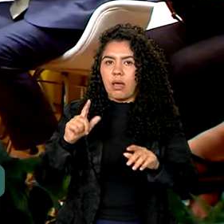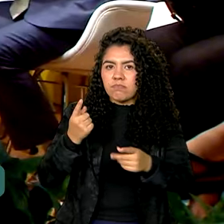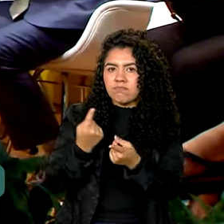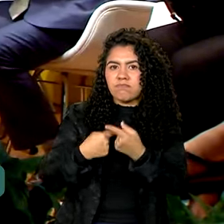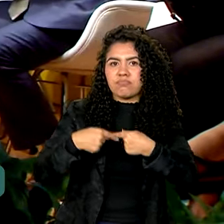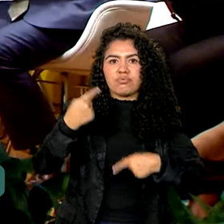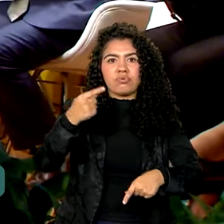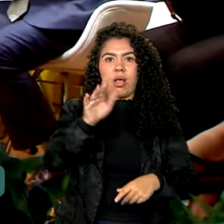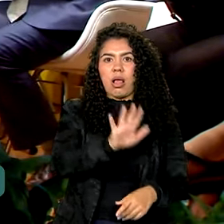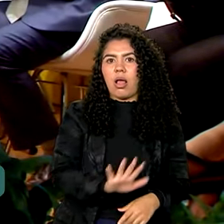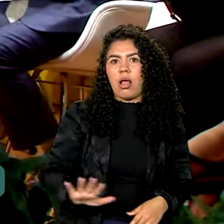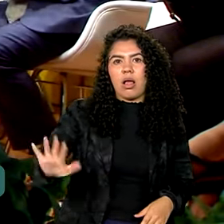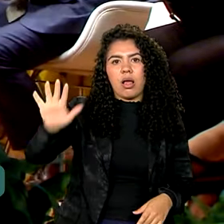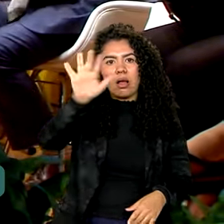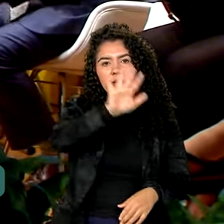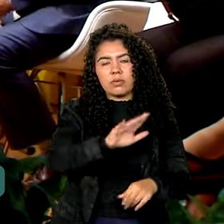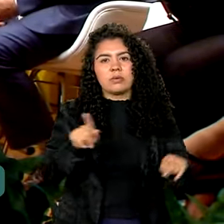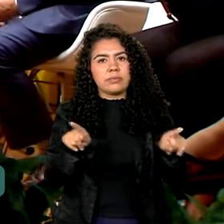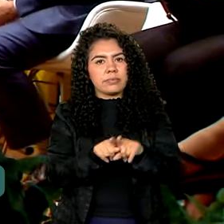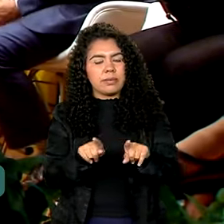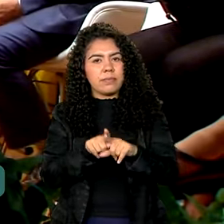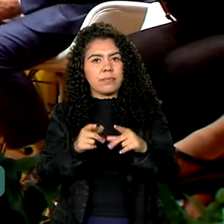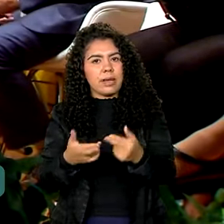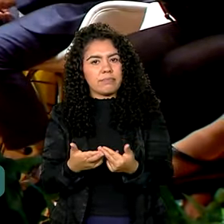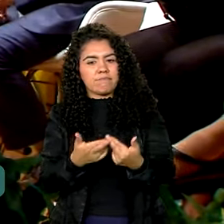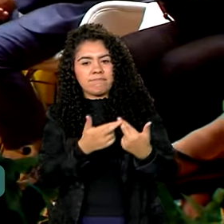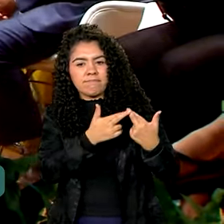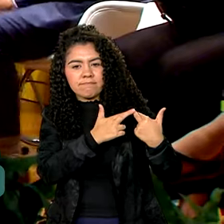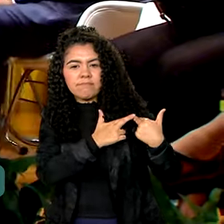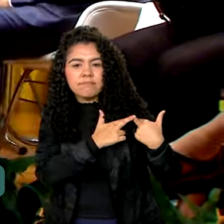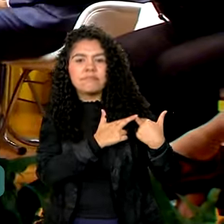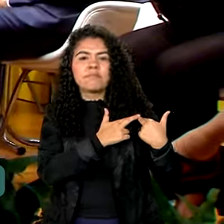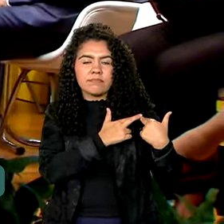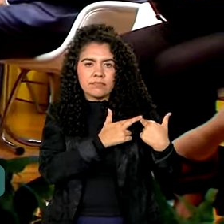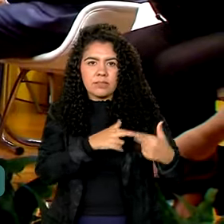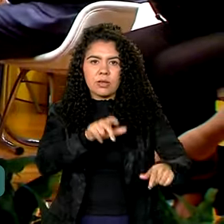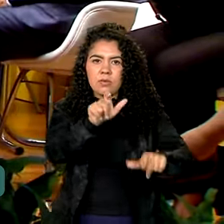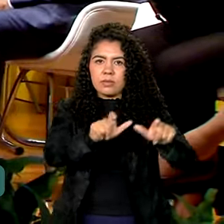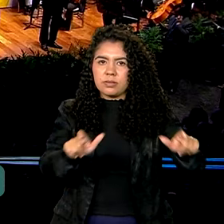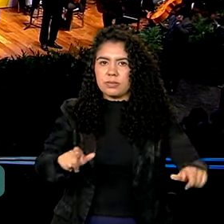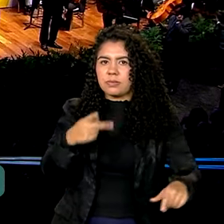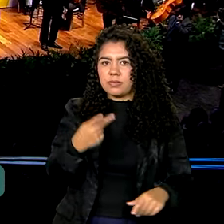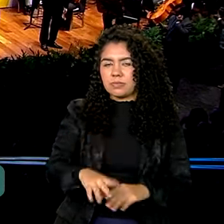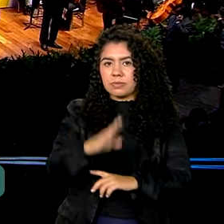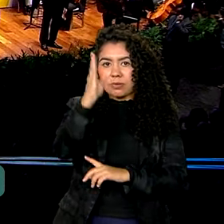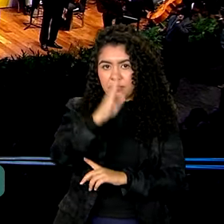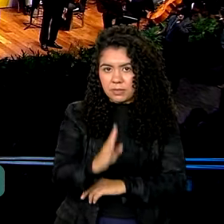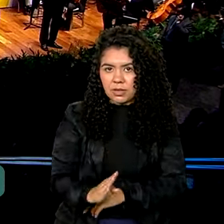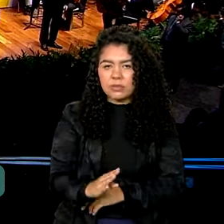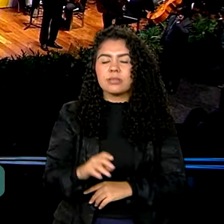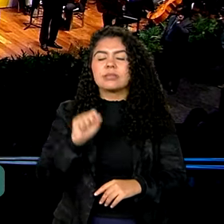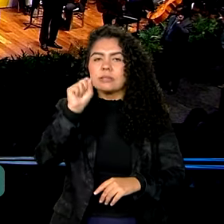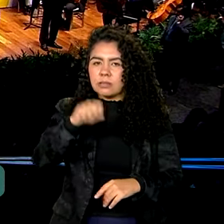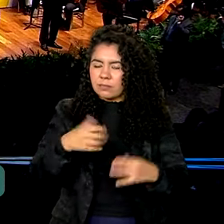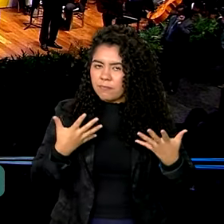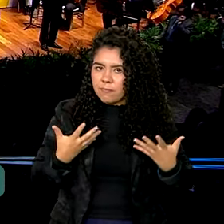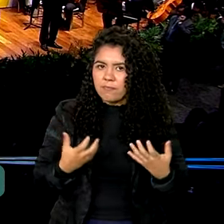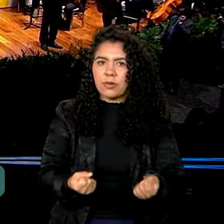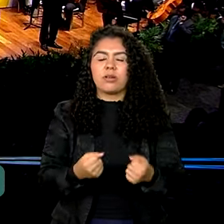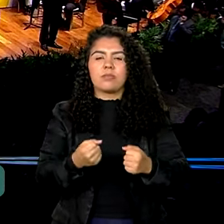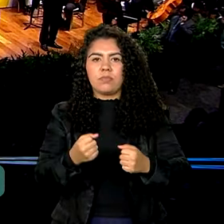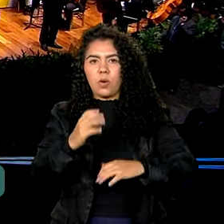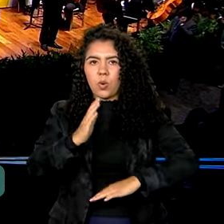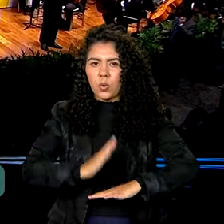soberania nacional e de responsabilidade com brasileiras e brasileiros. Vamos sim